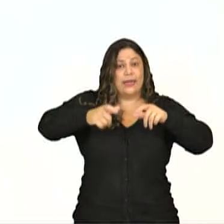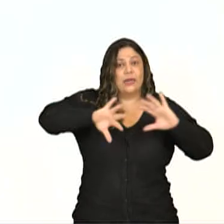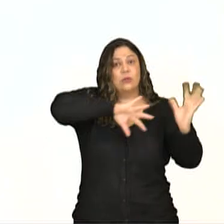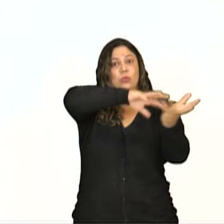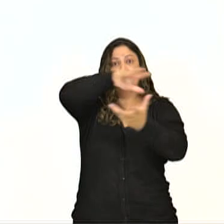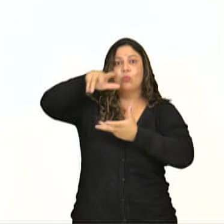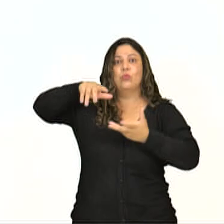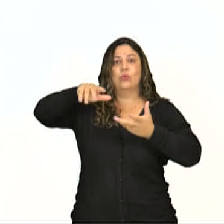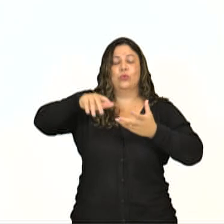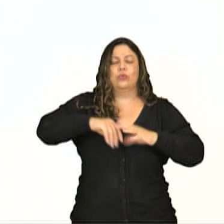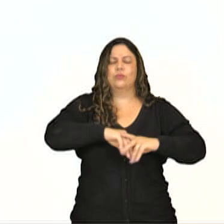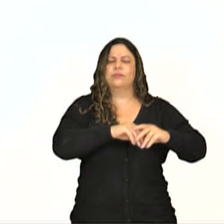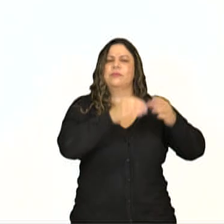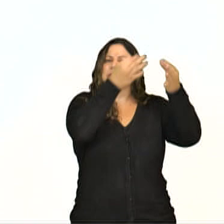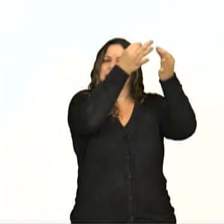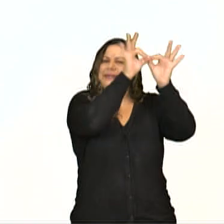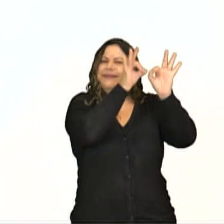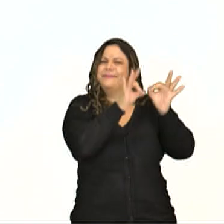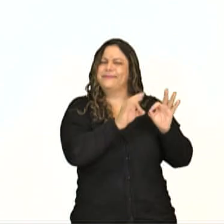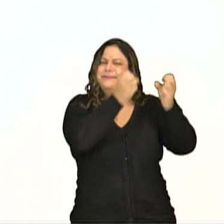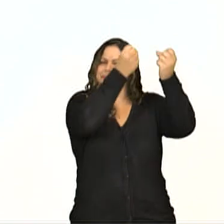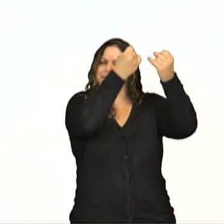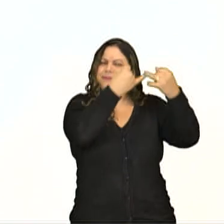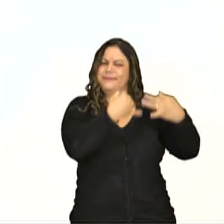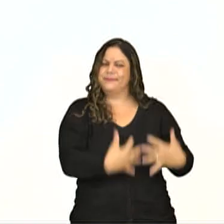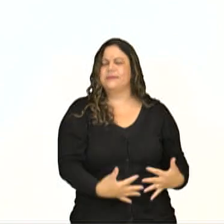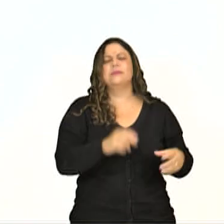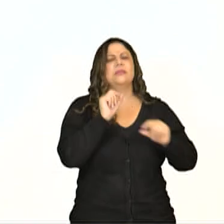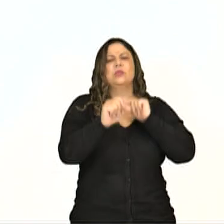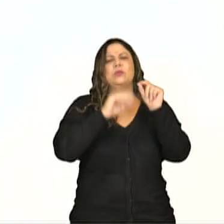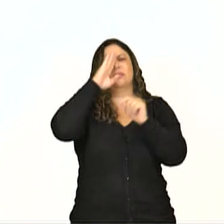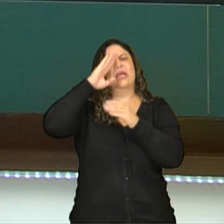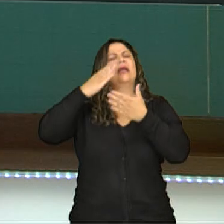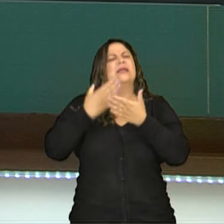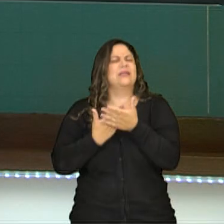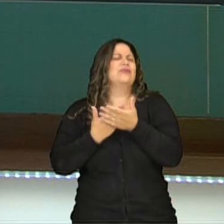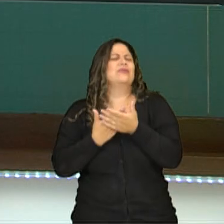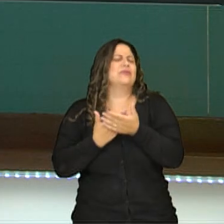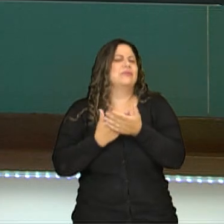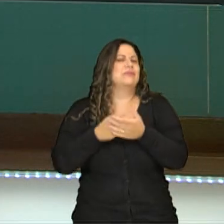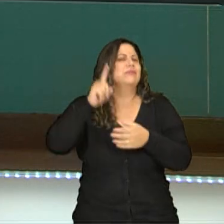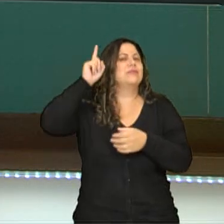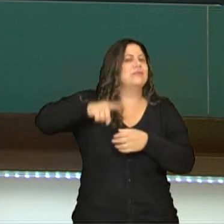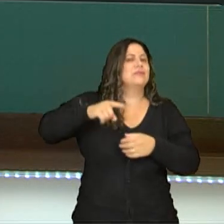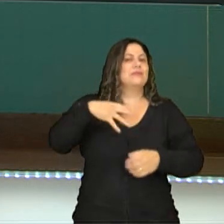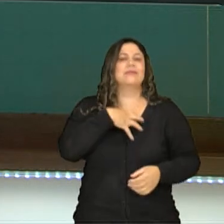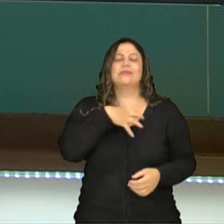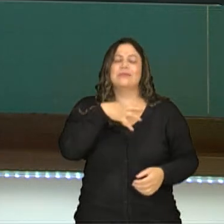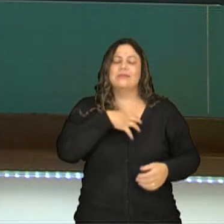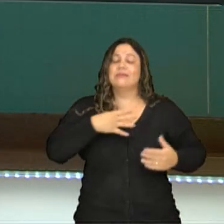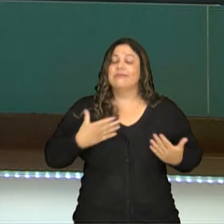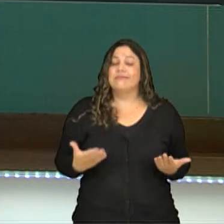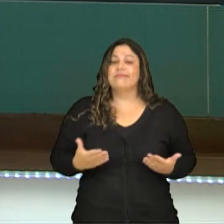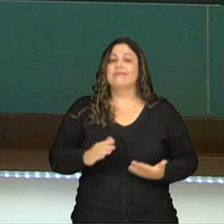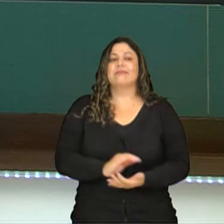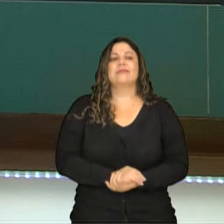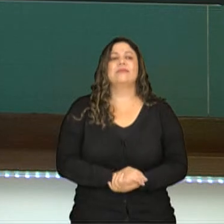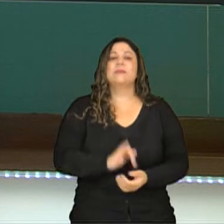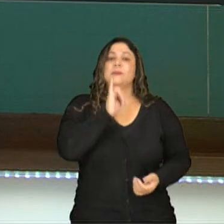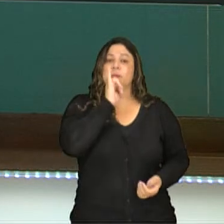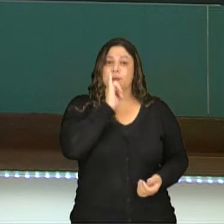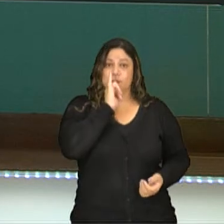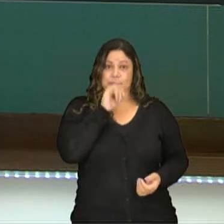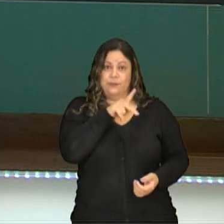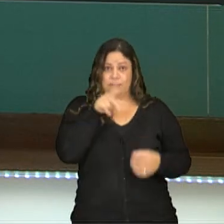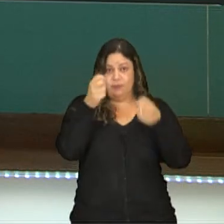e descreva como você acredita que seja a cultura corporal do movimento desse local. Então a professora vai explicar isso para vocês. Por